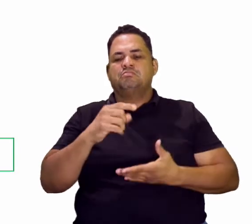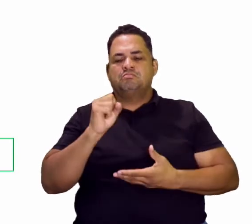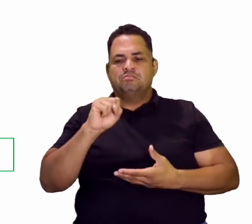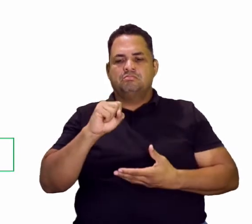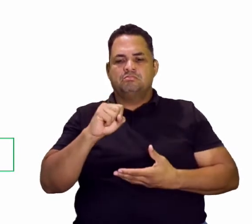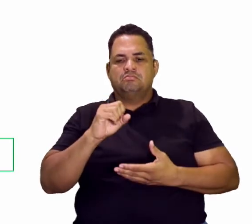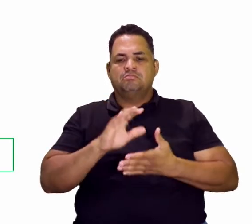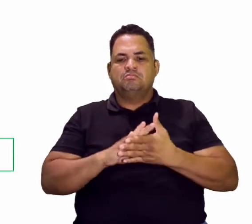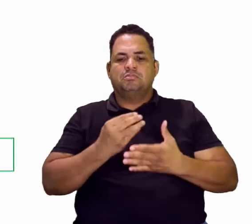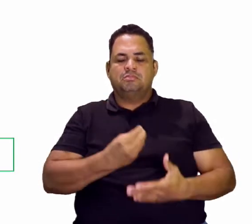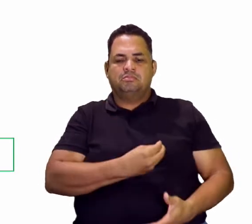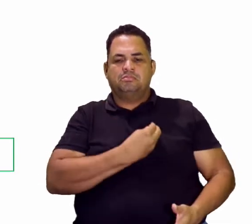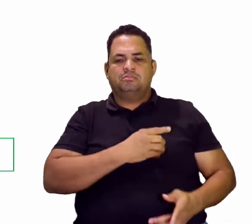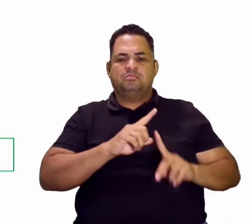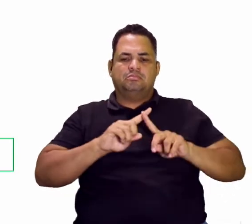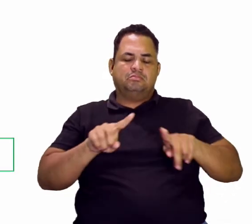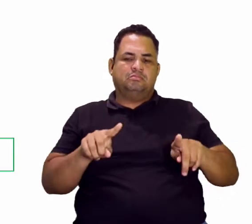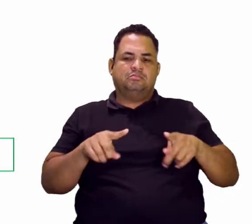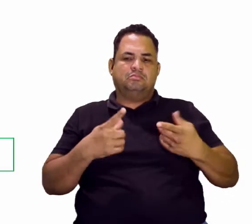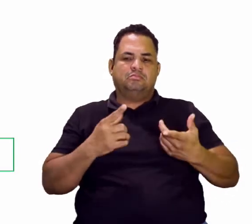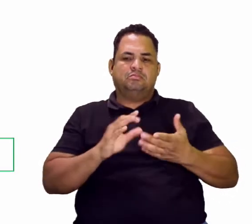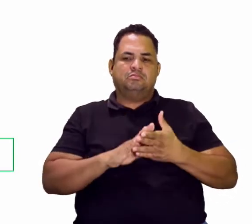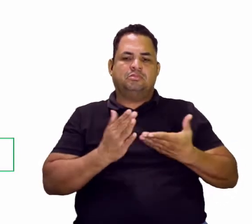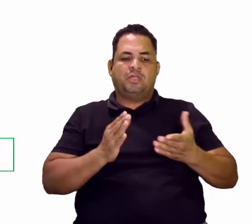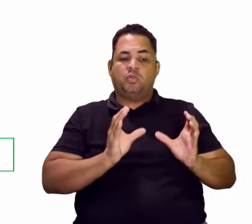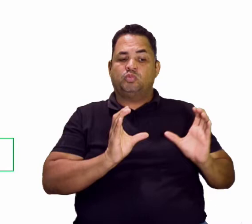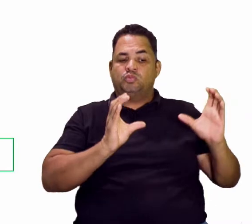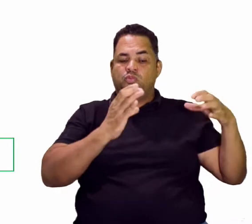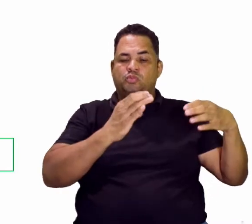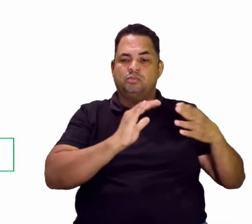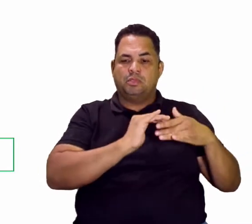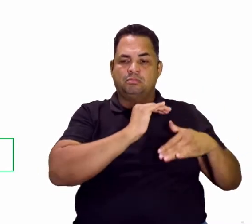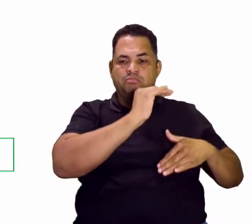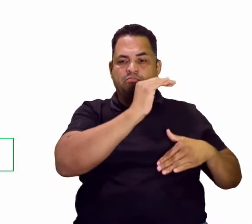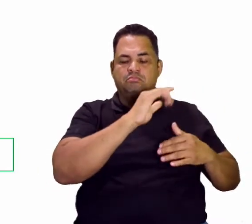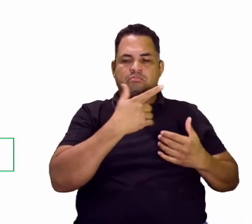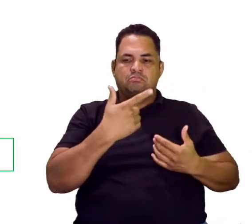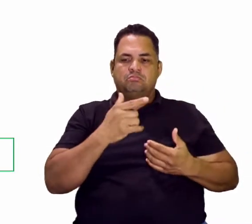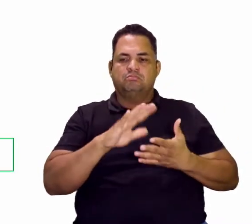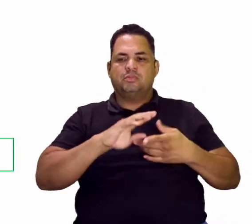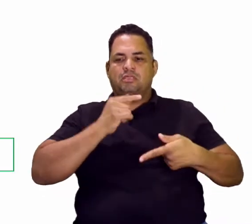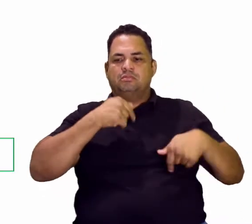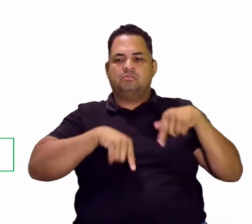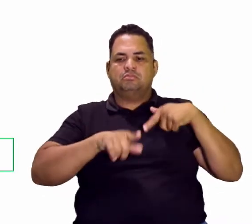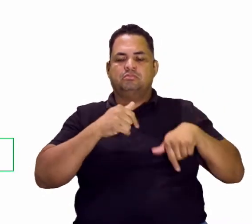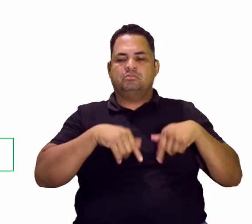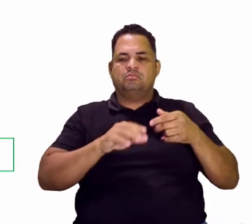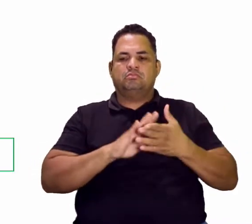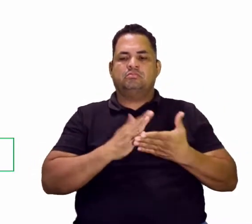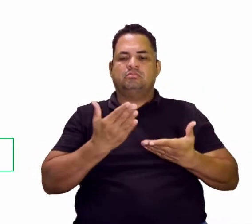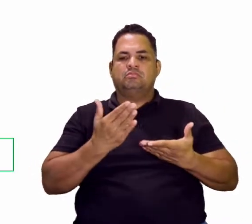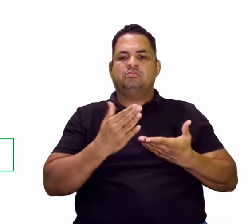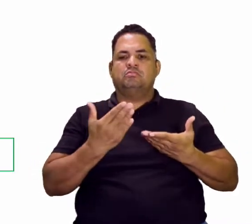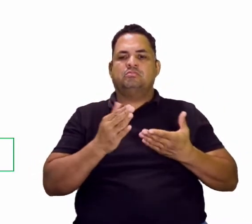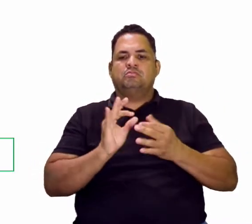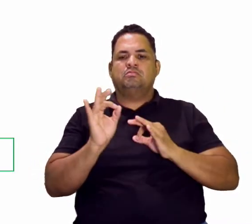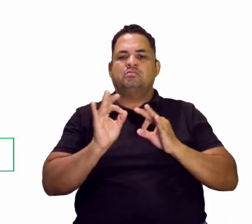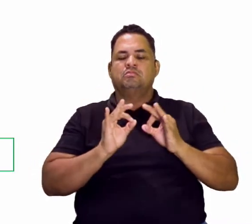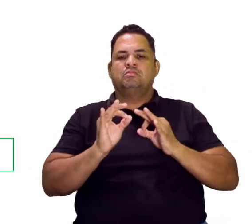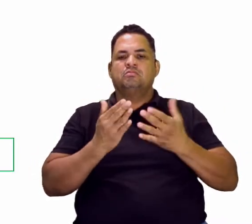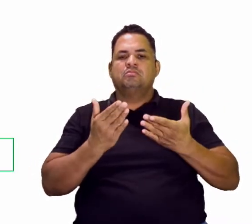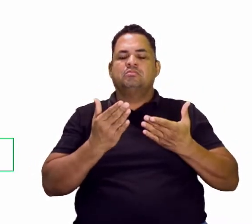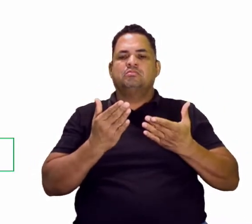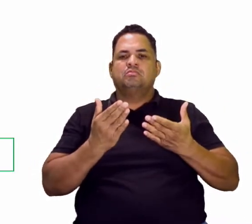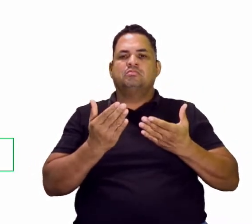considerados seres vivos. Mas a maioria diz que não, porque não tem metabolismo, e a gente viu que o metabolismo é a fonte